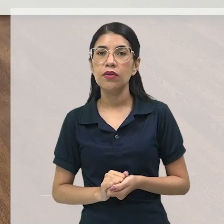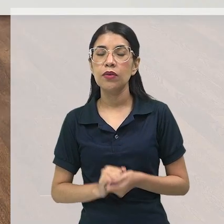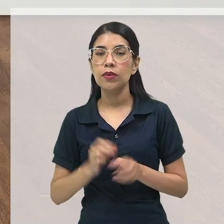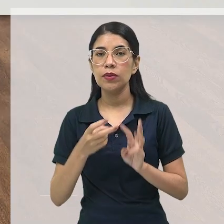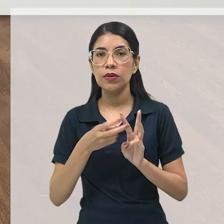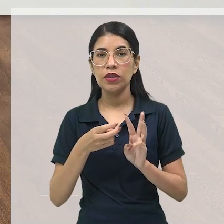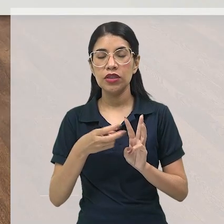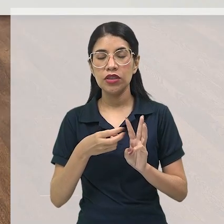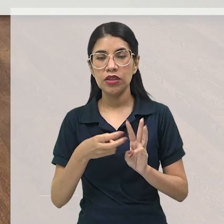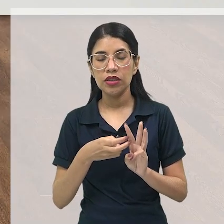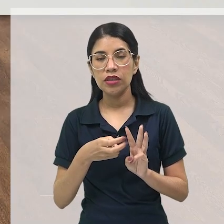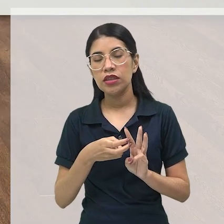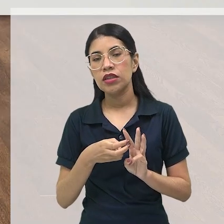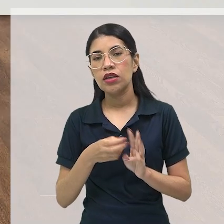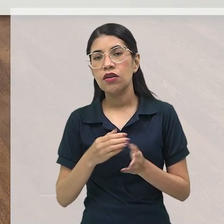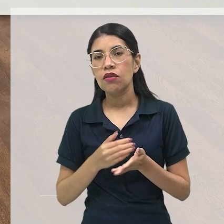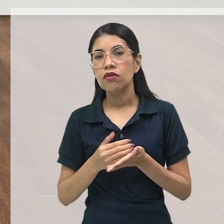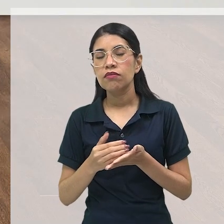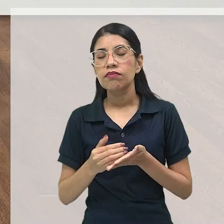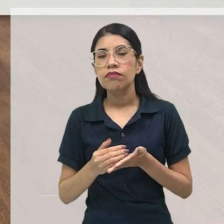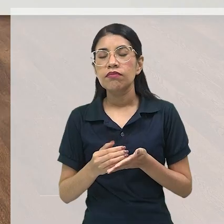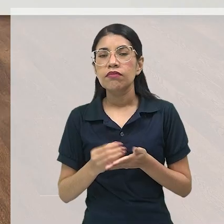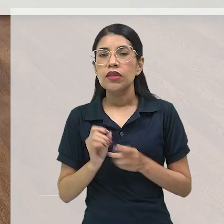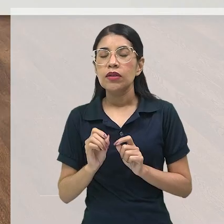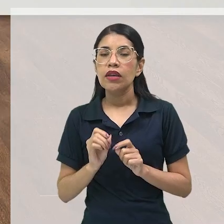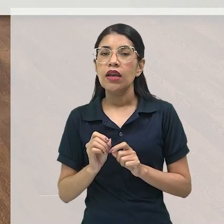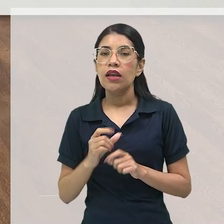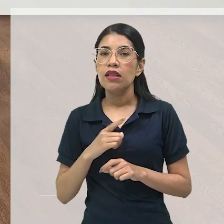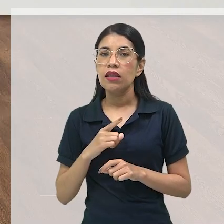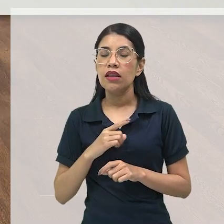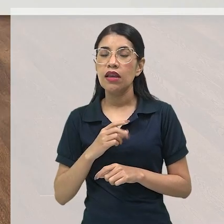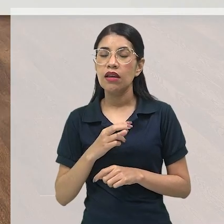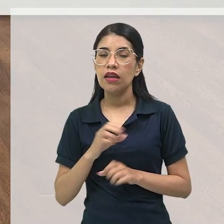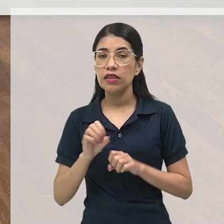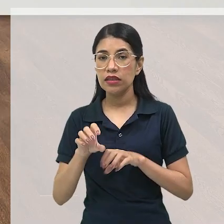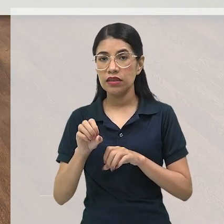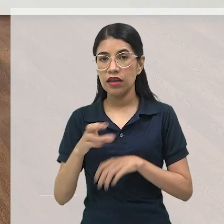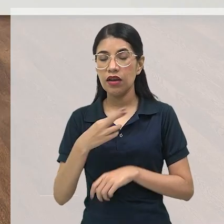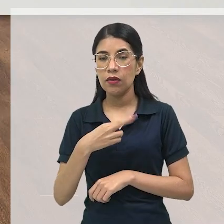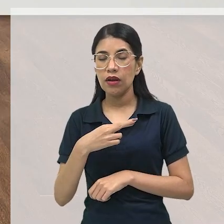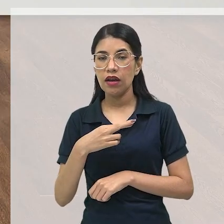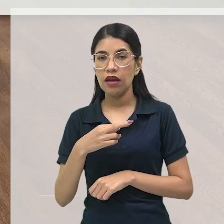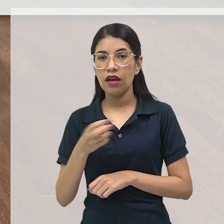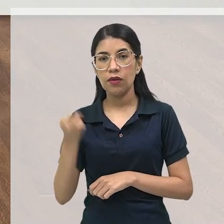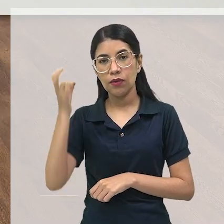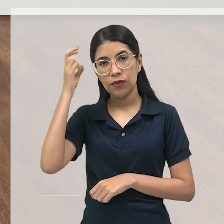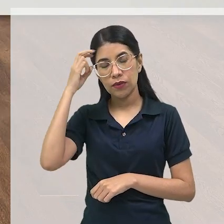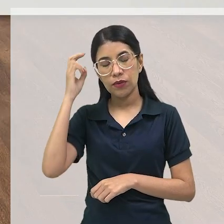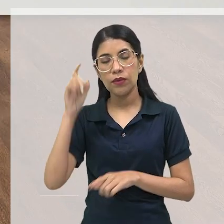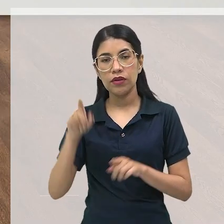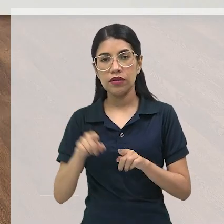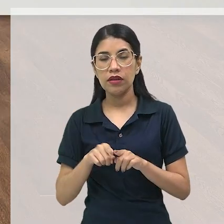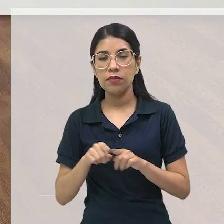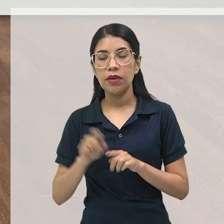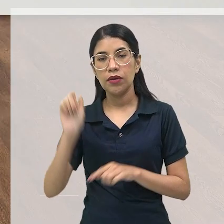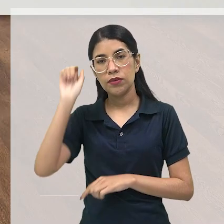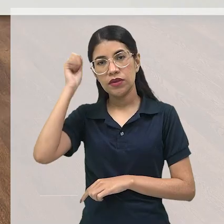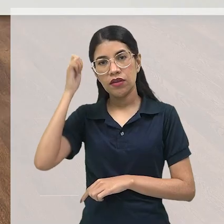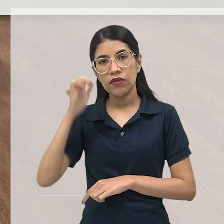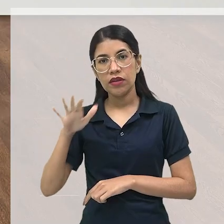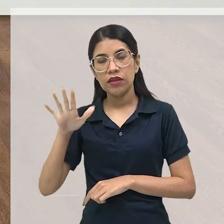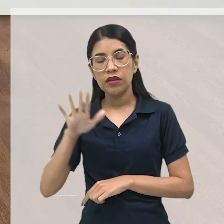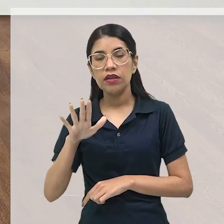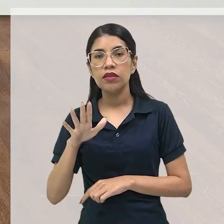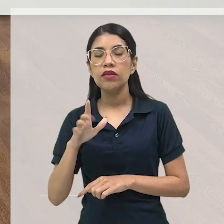eles passaram né, muito dessa cultura, dessa identidade, desses elementos. Os africanos,